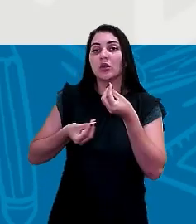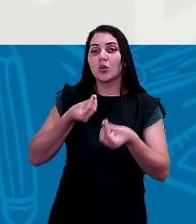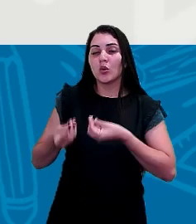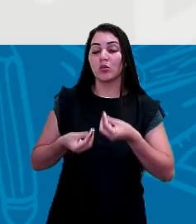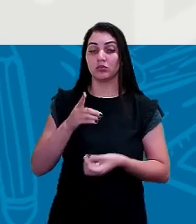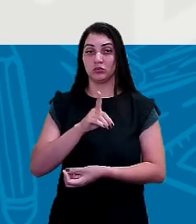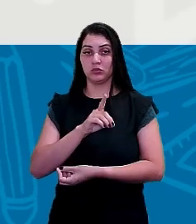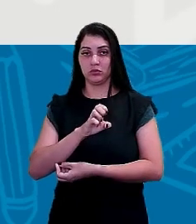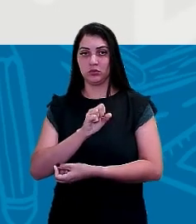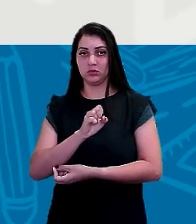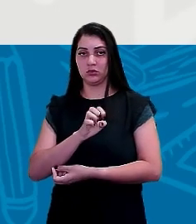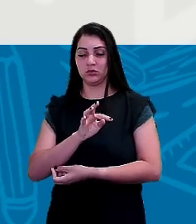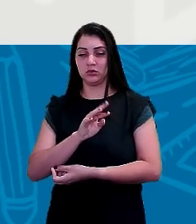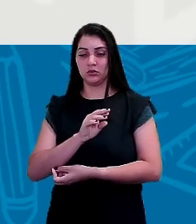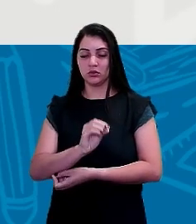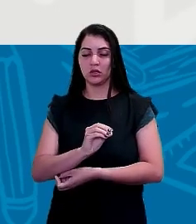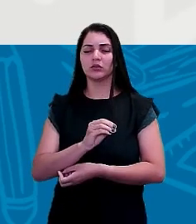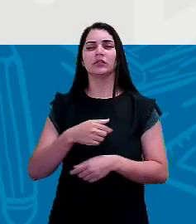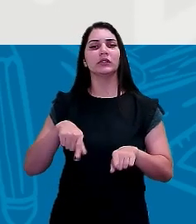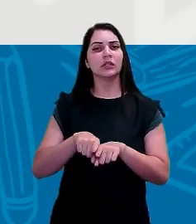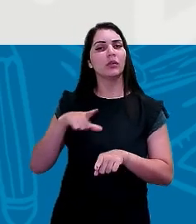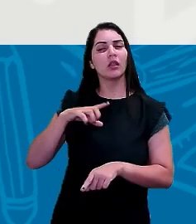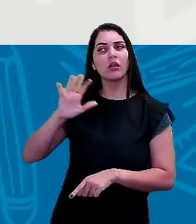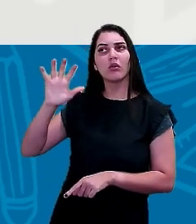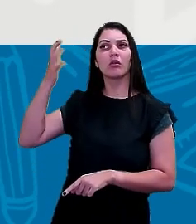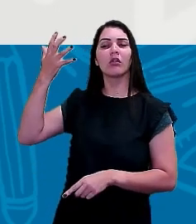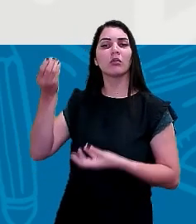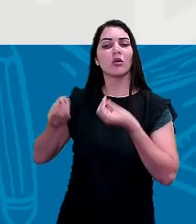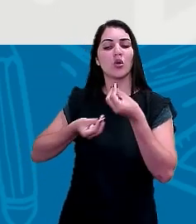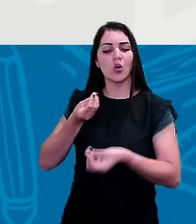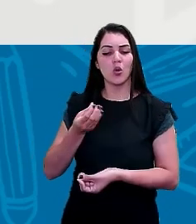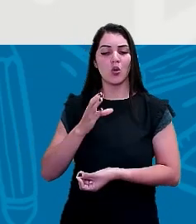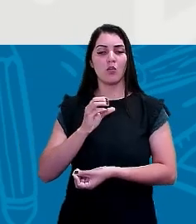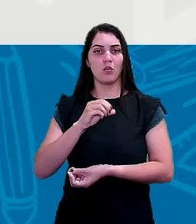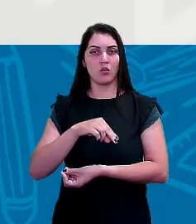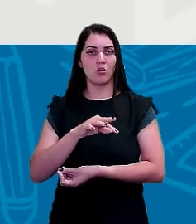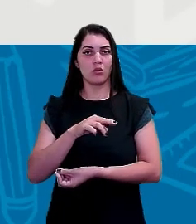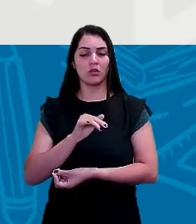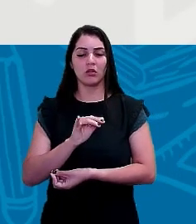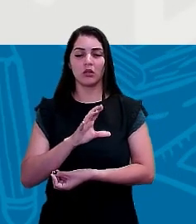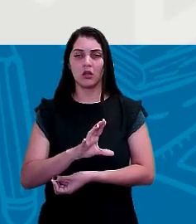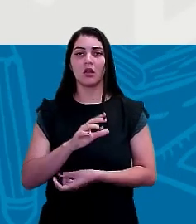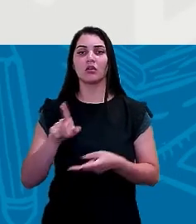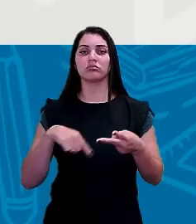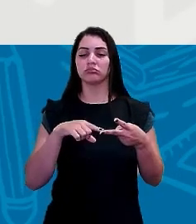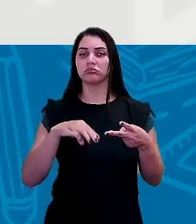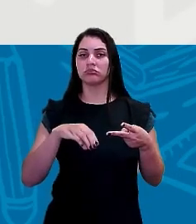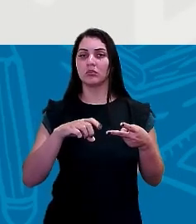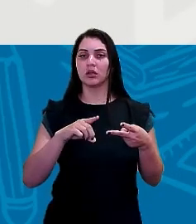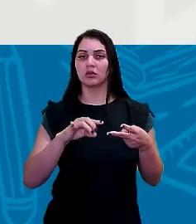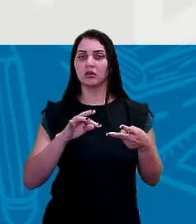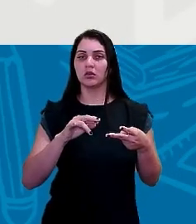próprios desérticos, né? E vamos ter os climas temperados, que é o clima continental e o mediterrâneo, que vão ter aquelas